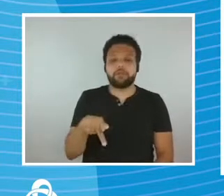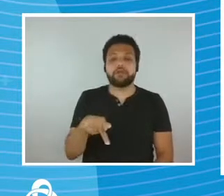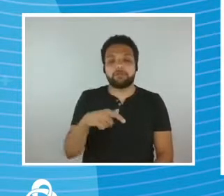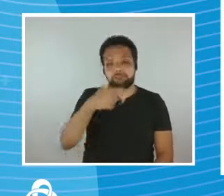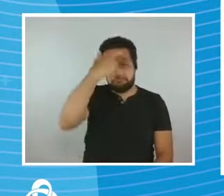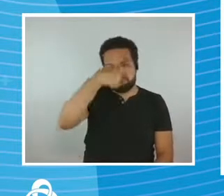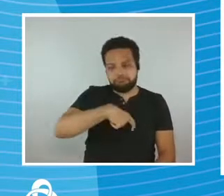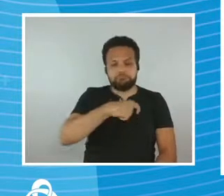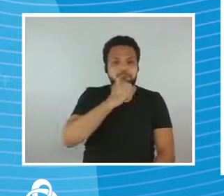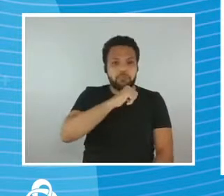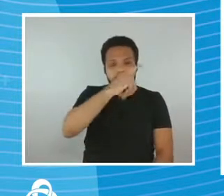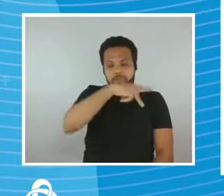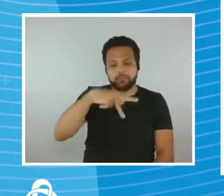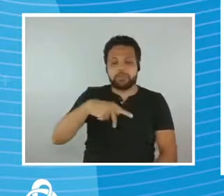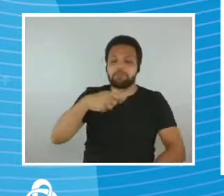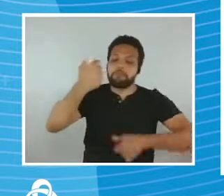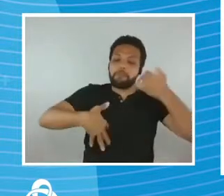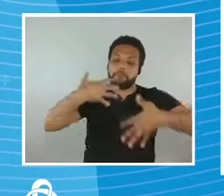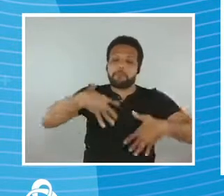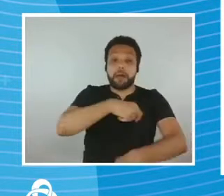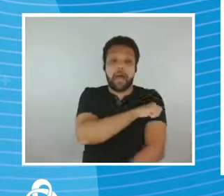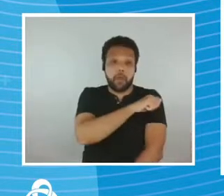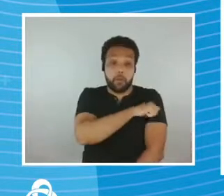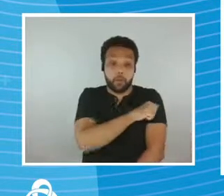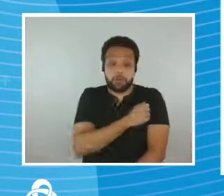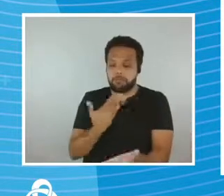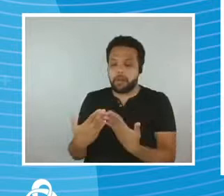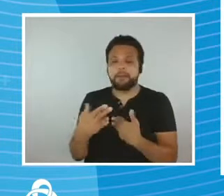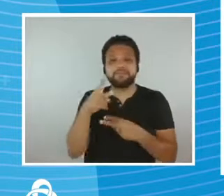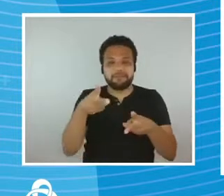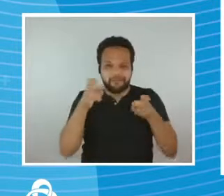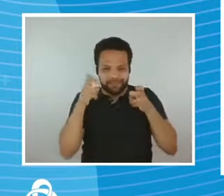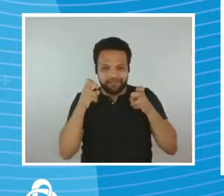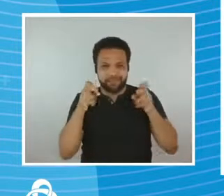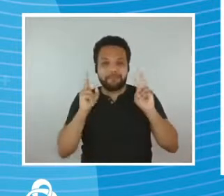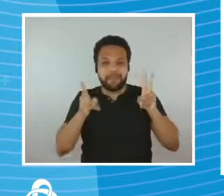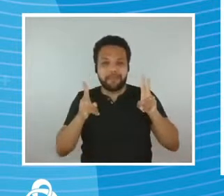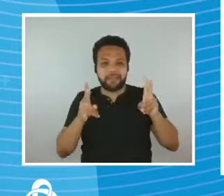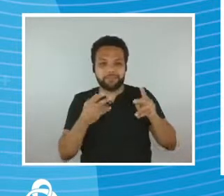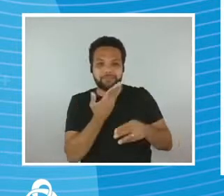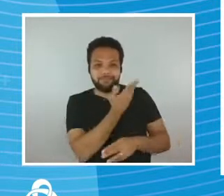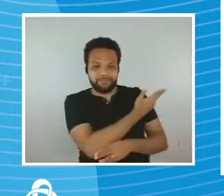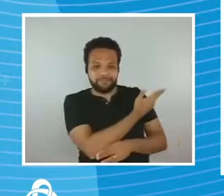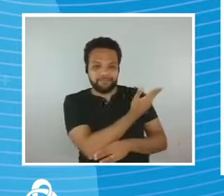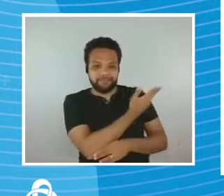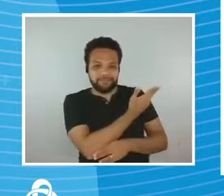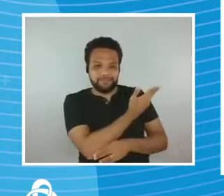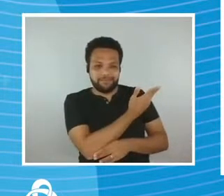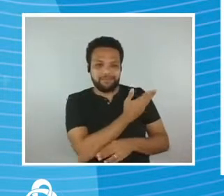aqui, e o que vocês estão vendo é, novamente, a atividade cerebral, mas vocês estão vendo